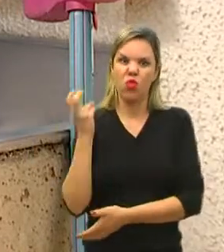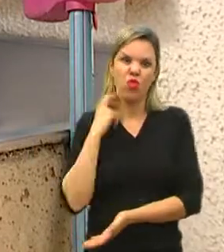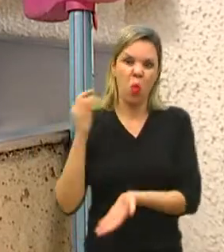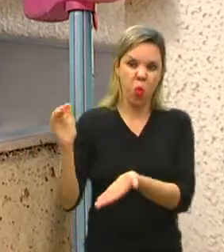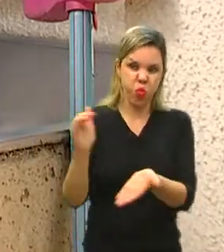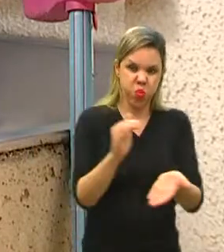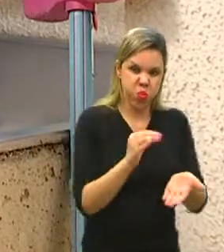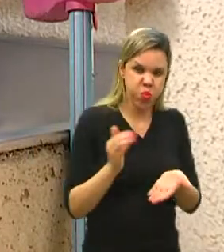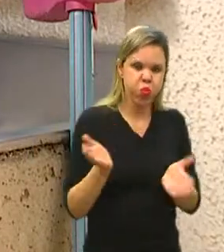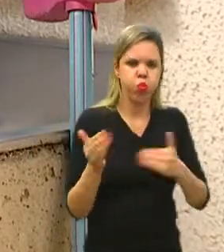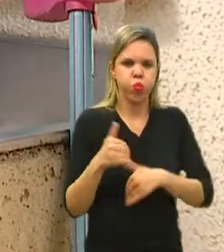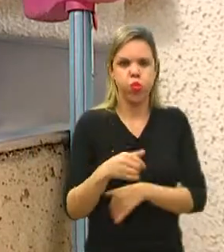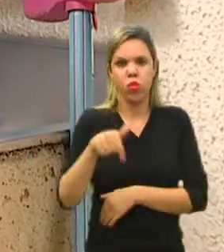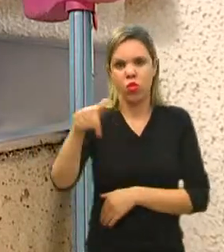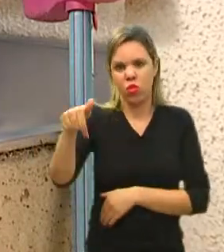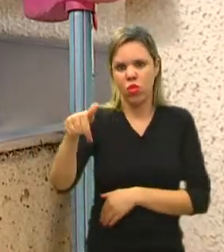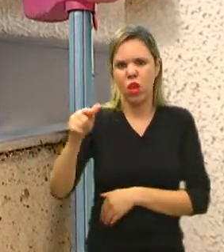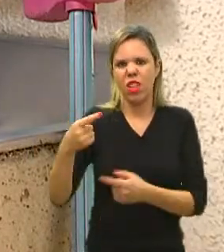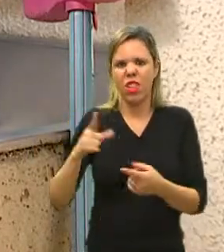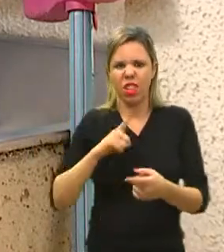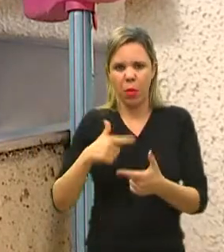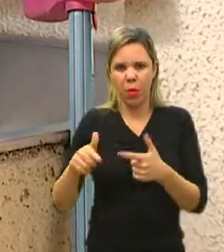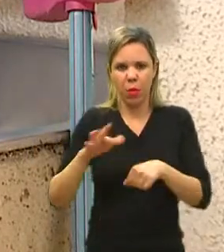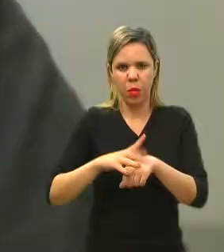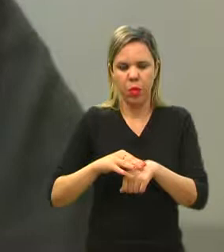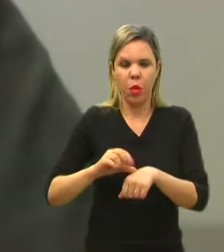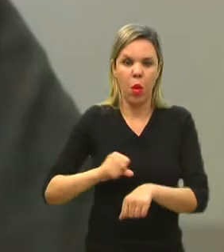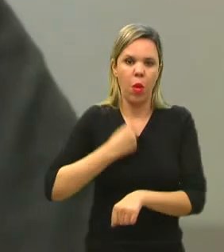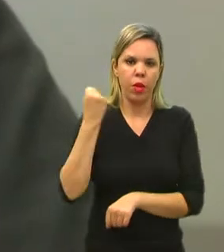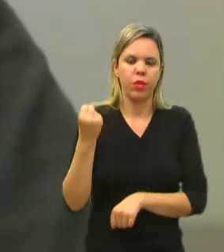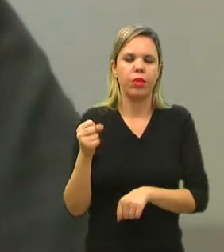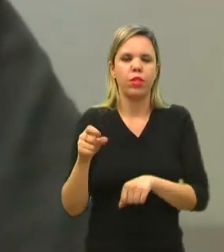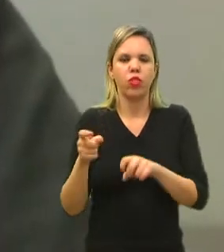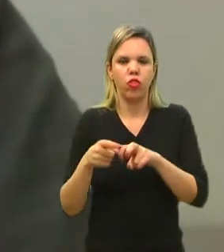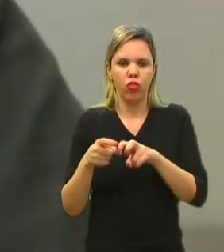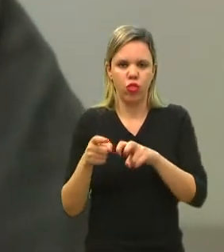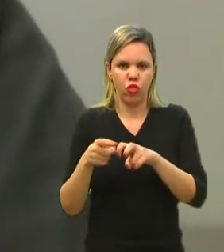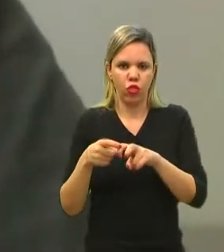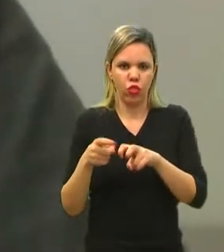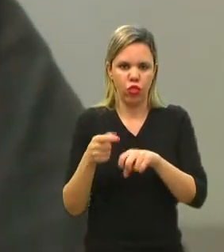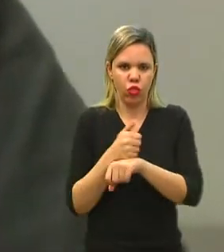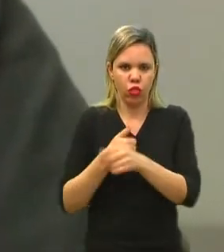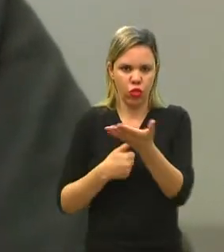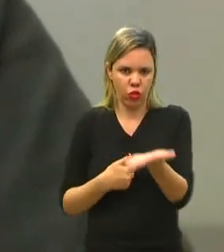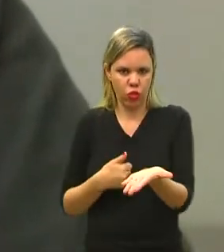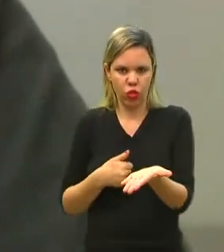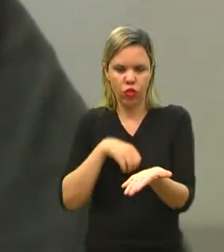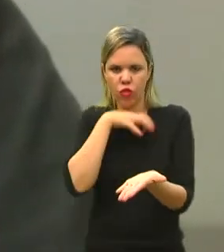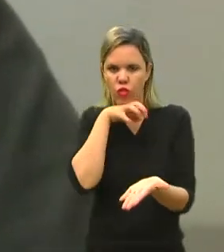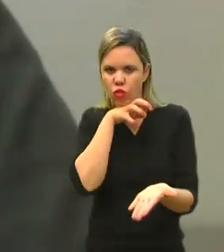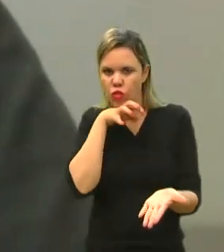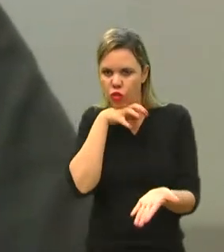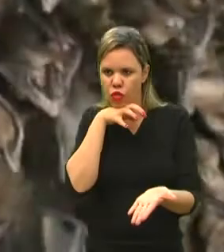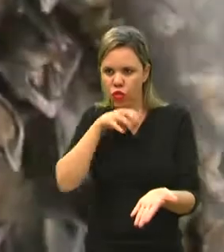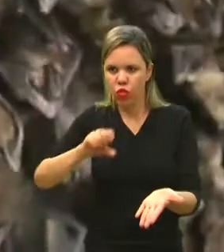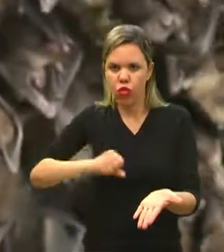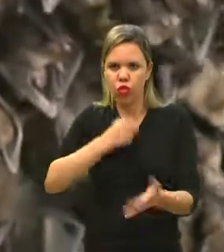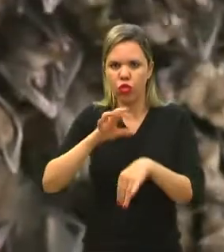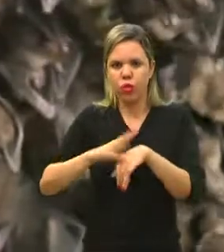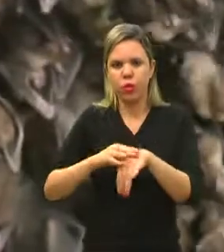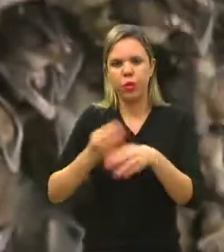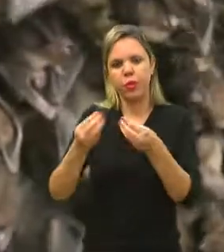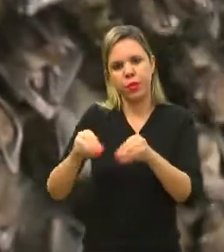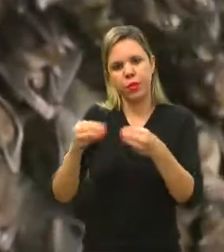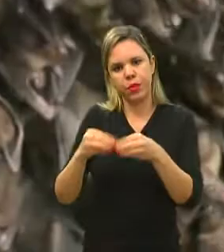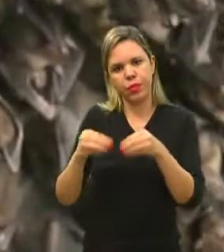268 morcegos, sendo 7 com raiva. Segundo este veterinário especializado em animal silvestre, a raiva